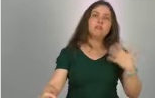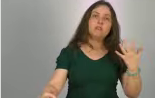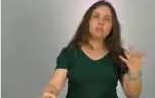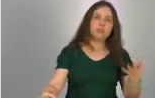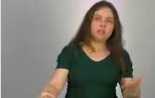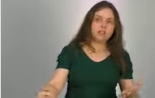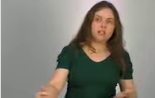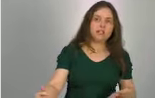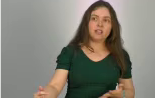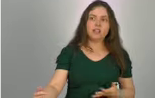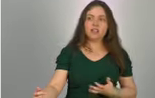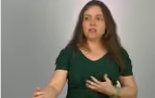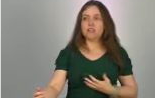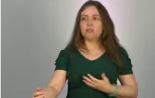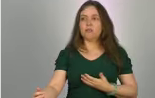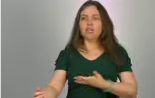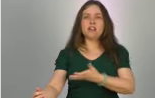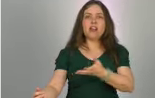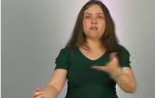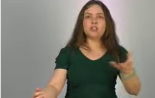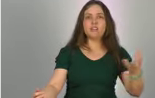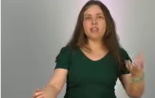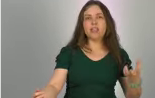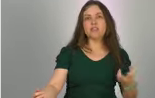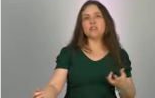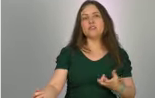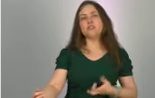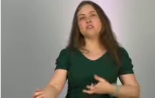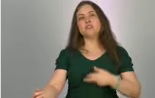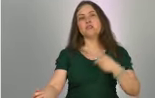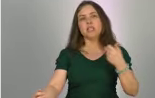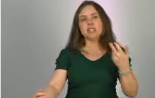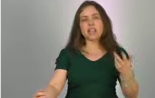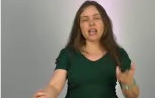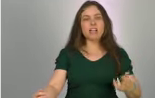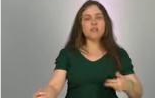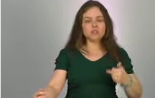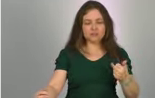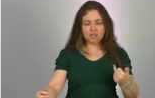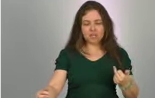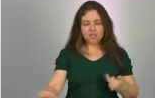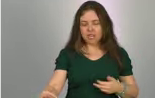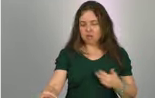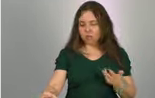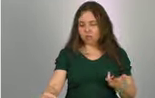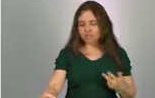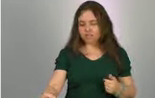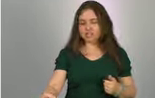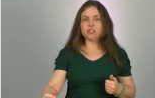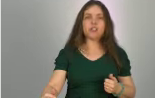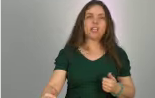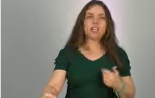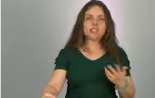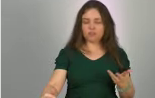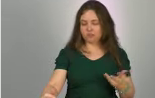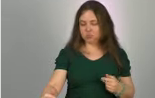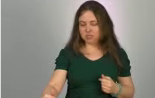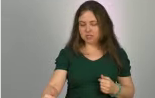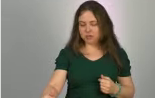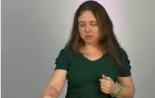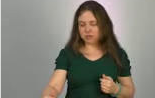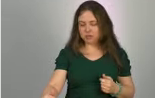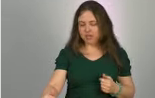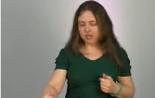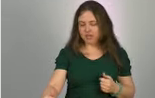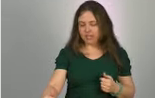em função de toda a background que tem atrás de isso dos metadados enfim muito interessante